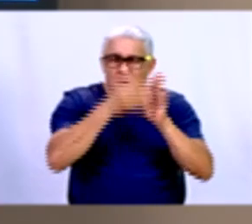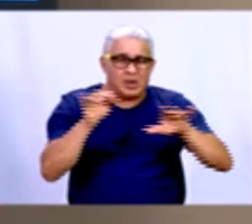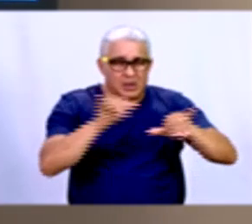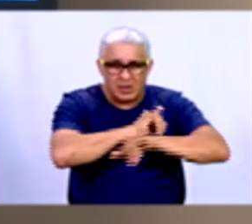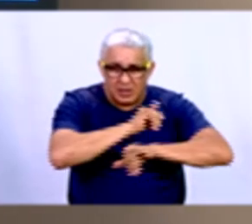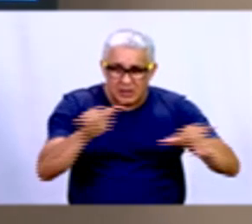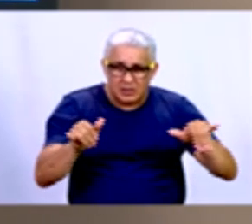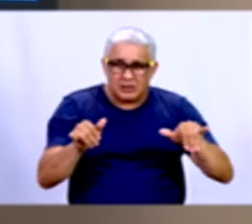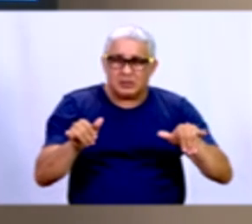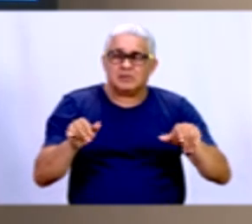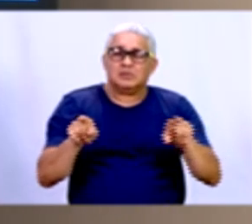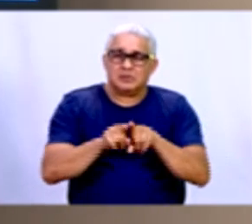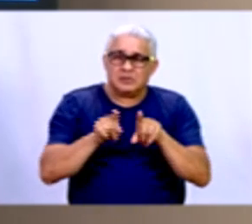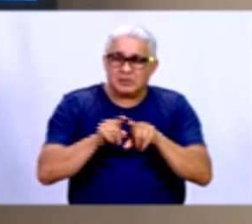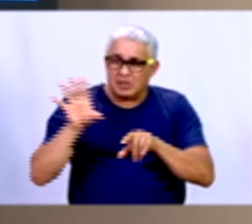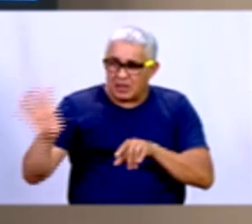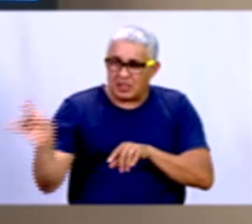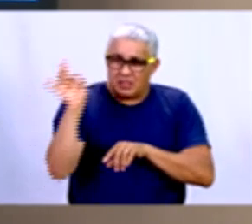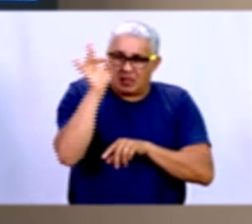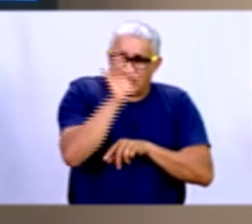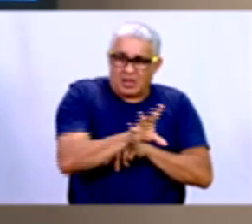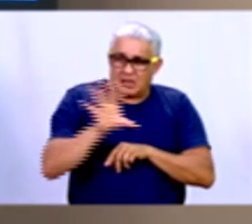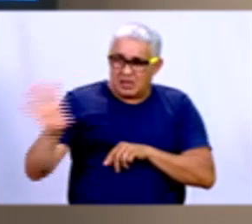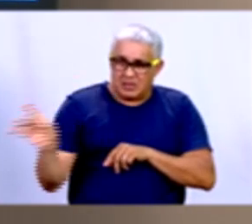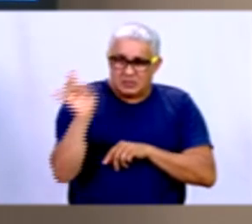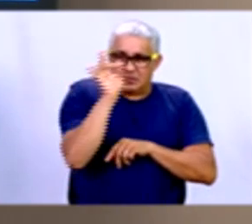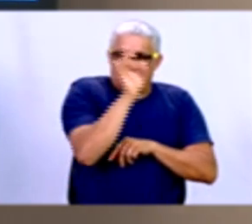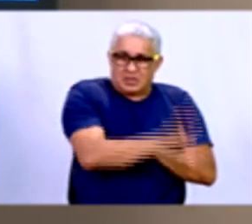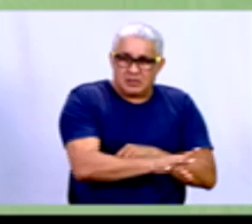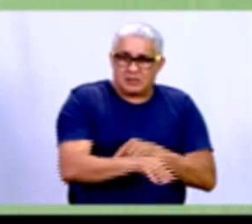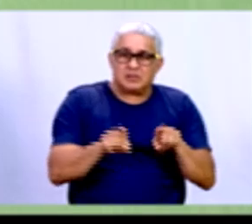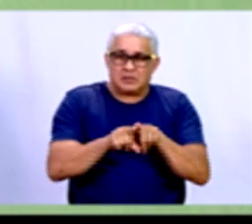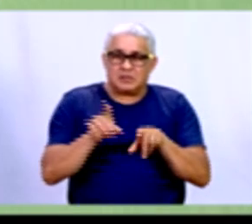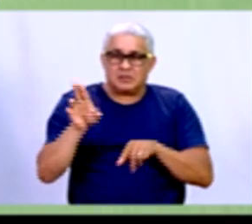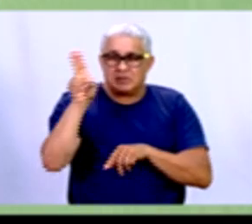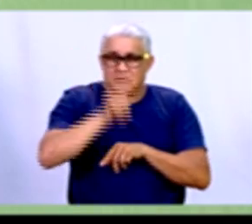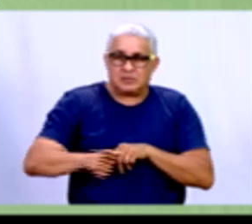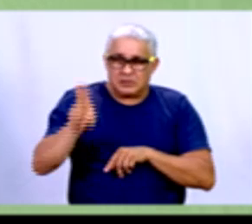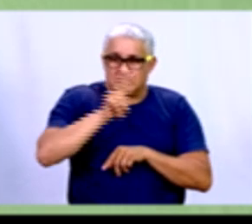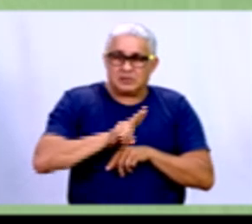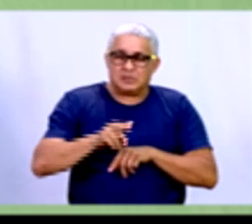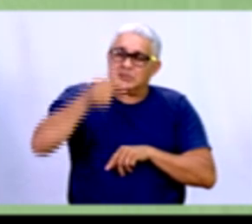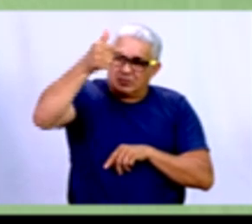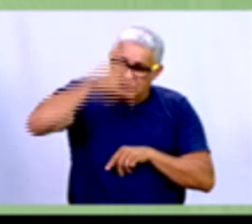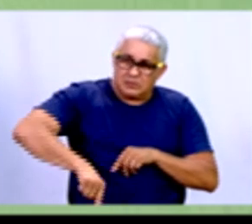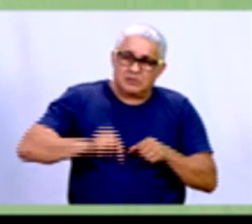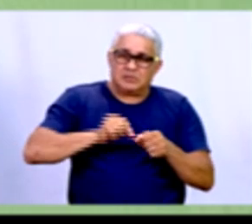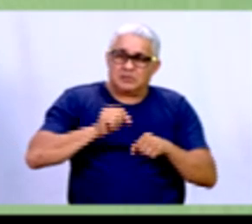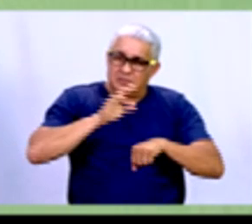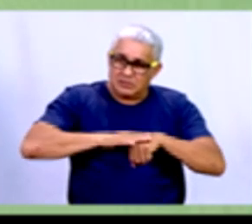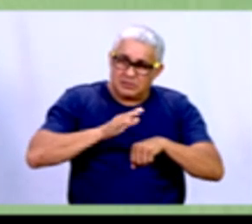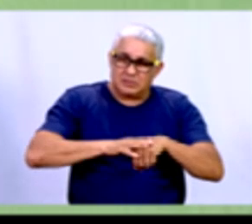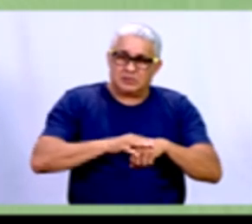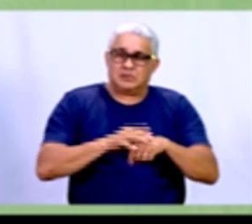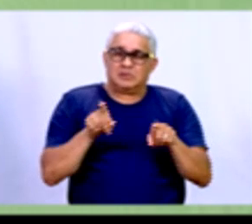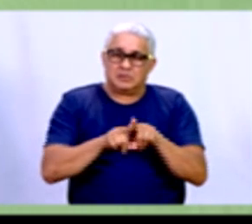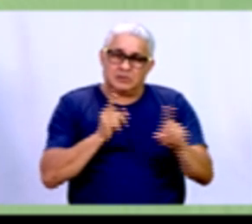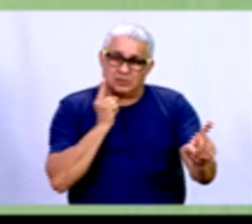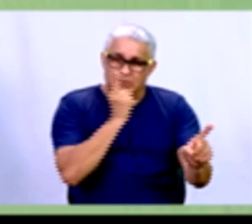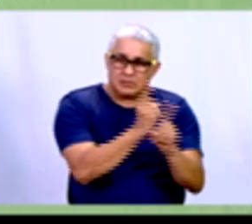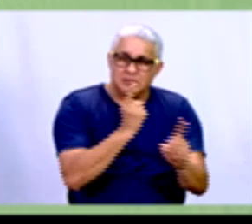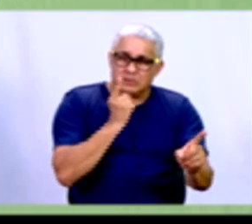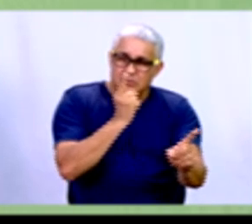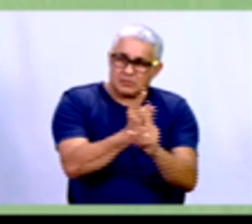vai copiar e colar textos, é onde o usuário vai refazer ações, é onde o usuário vai localizar itens